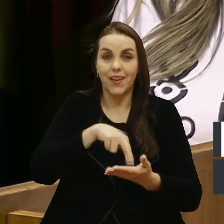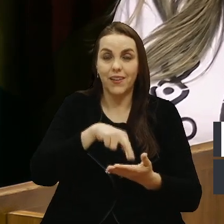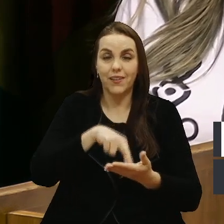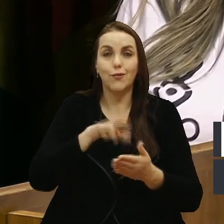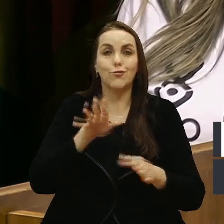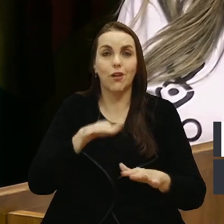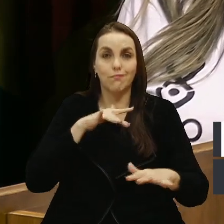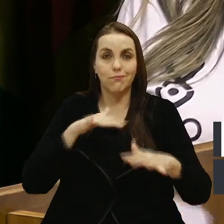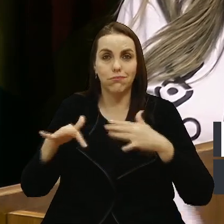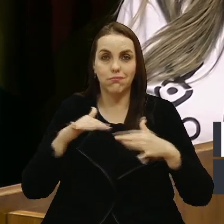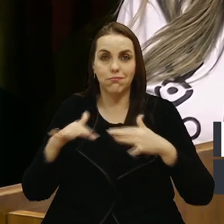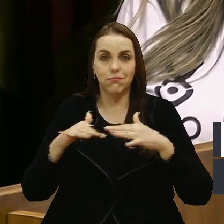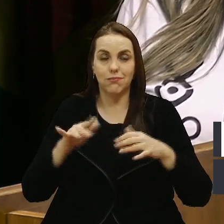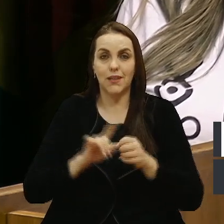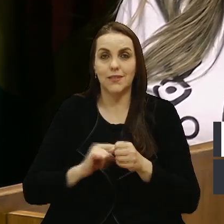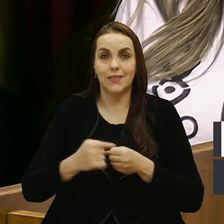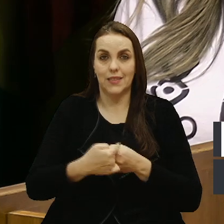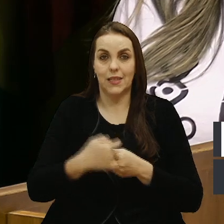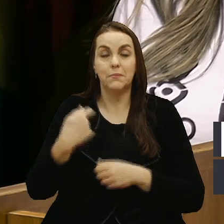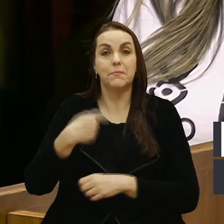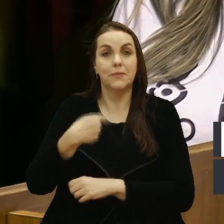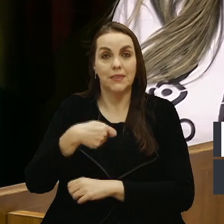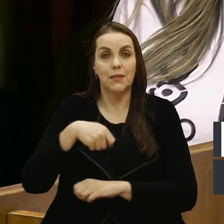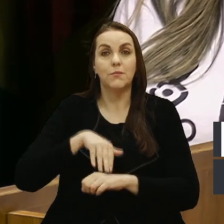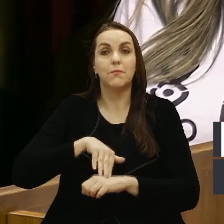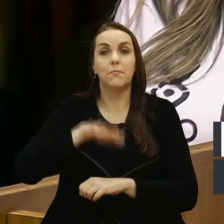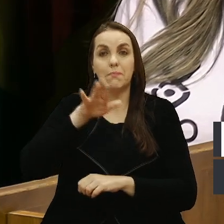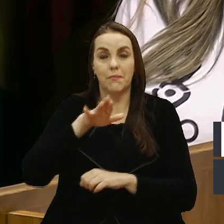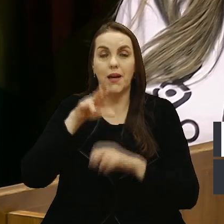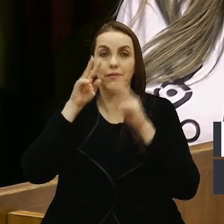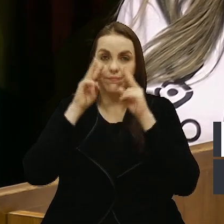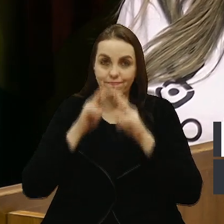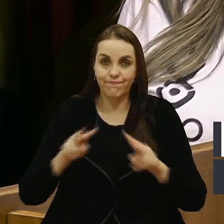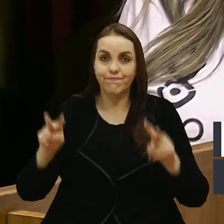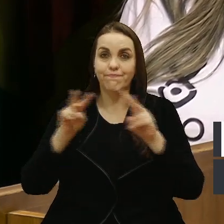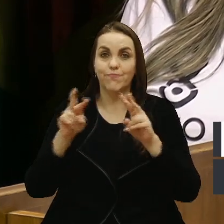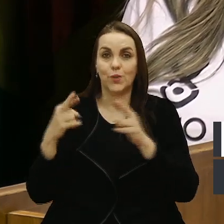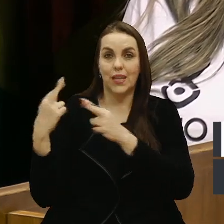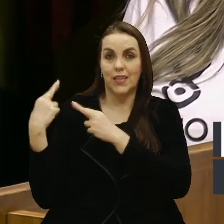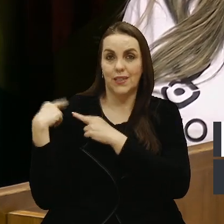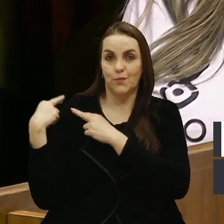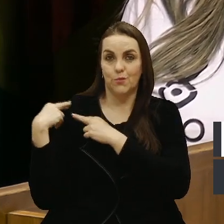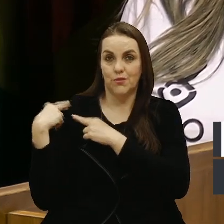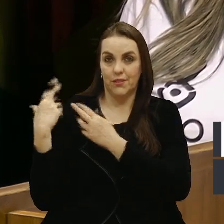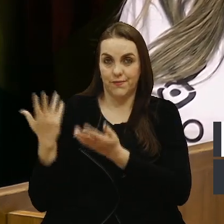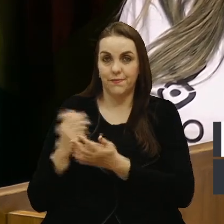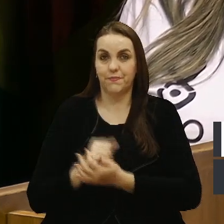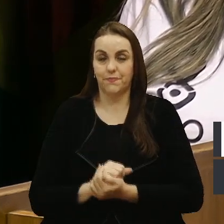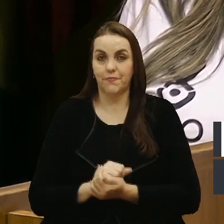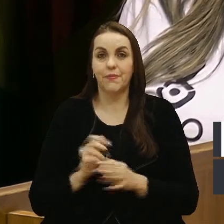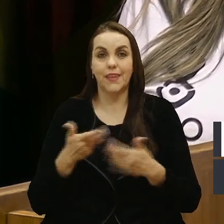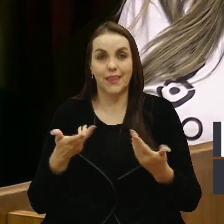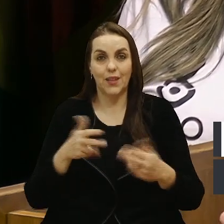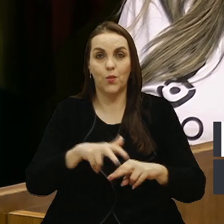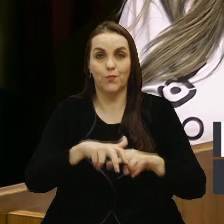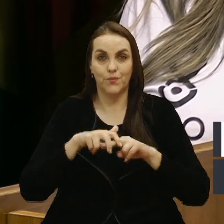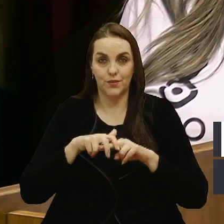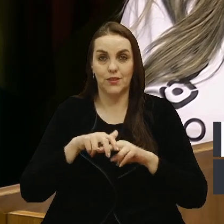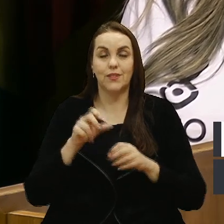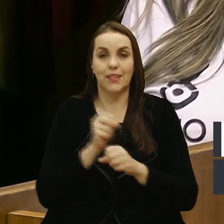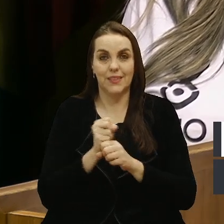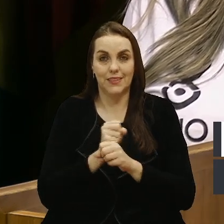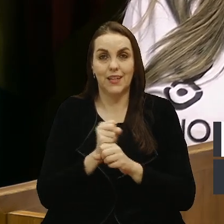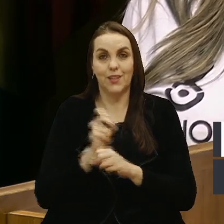mobiliza a cidade e que precisamos cada vez mais ser olhada com responsabilidade. E é por isso que esse ano nós viemos